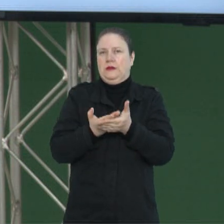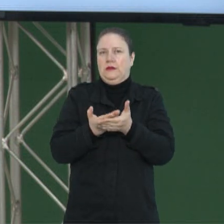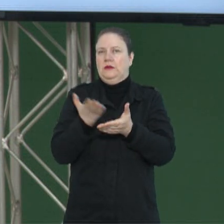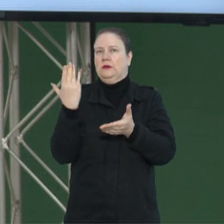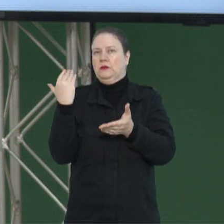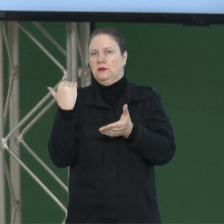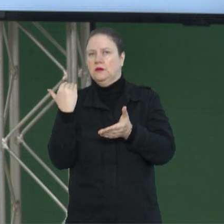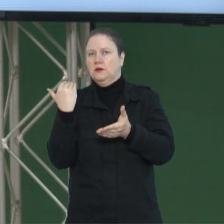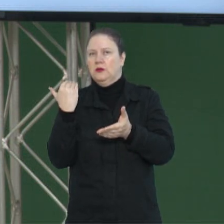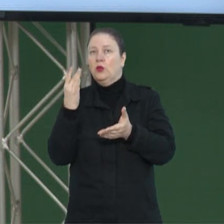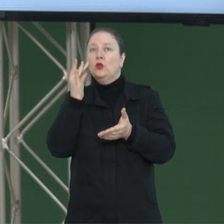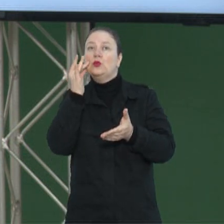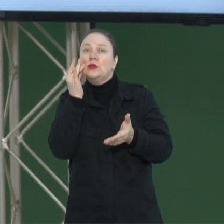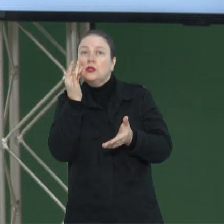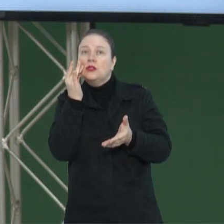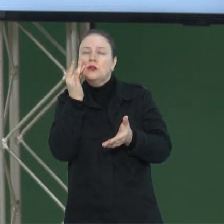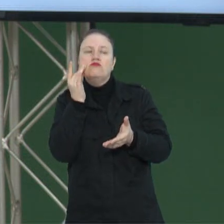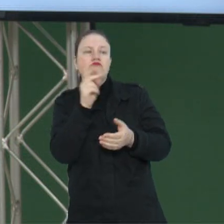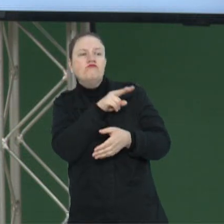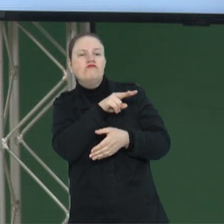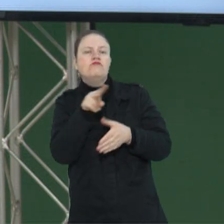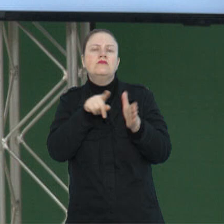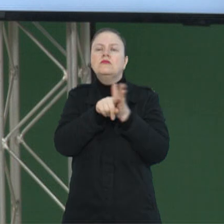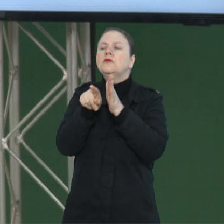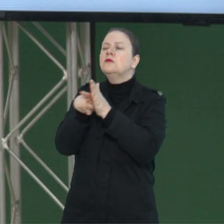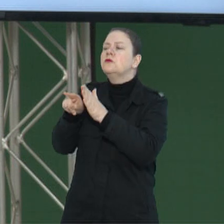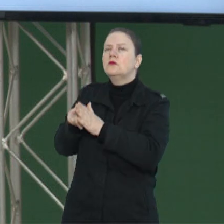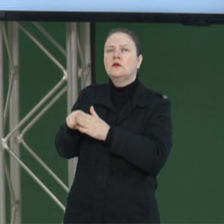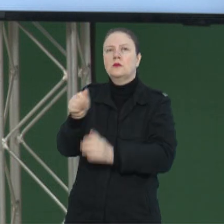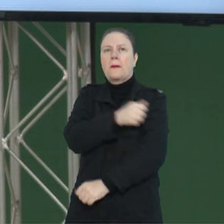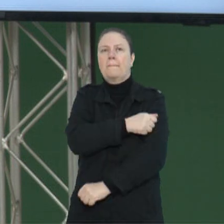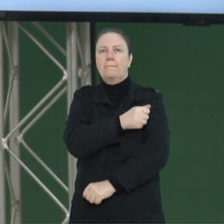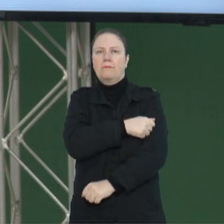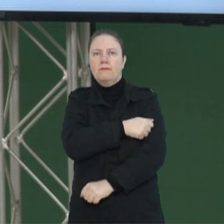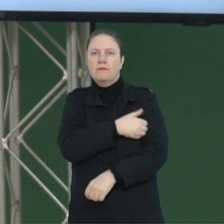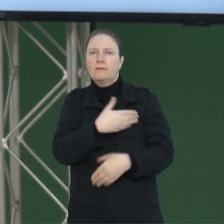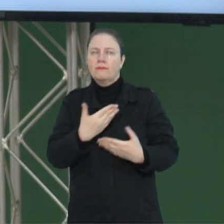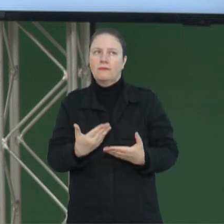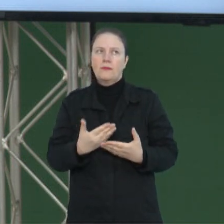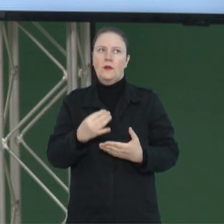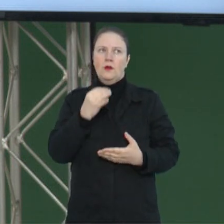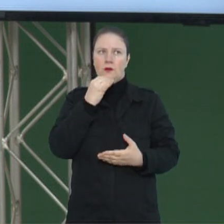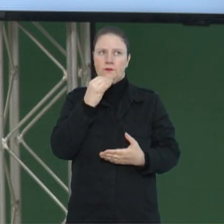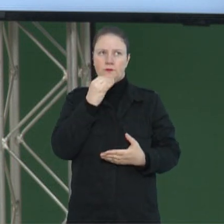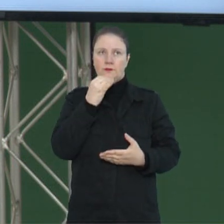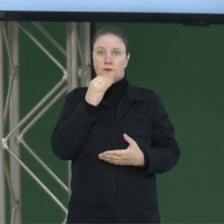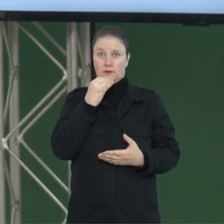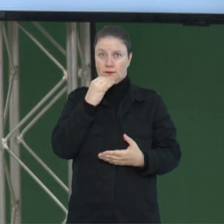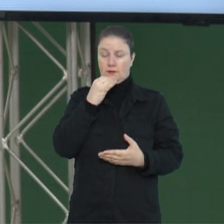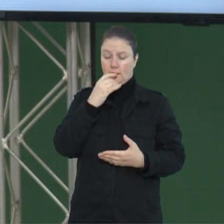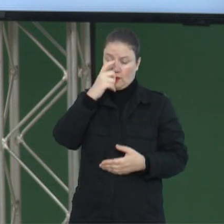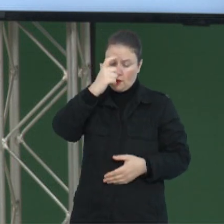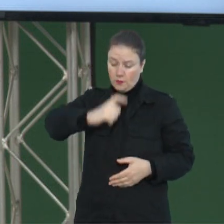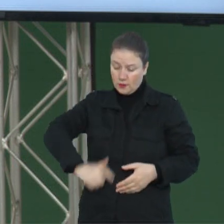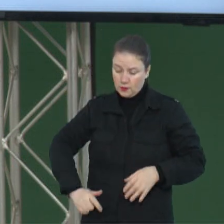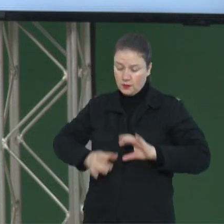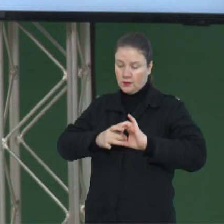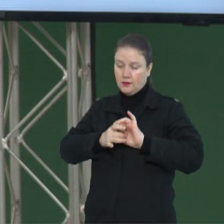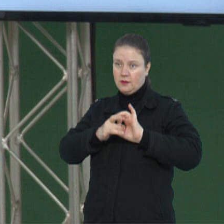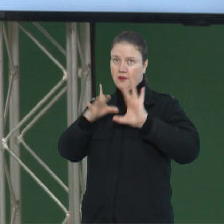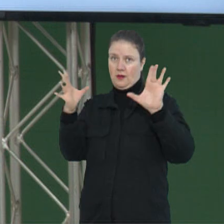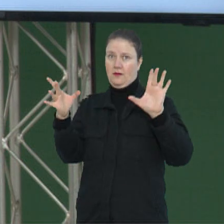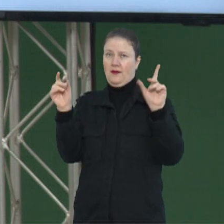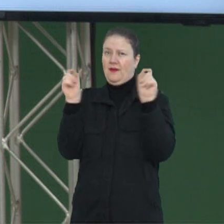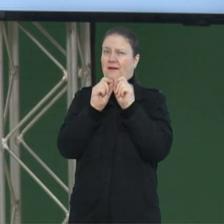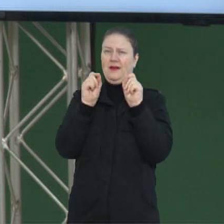para os meus alunos, né, essa pergunta, o que muitos me respondiam era algo do tipo, né? Ser livre é fazer o que